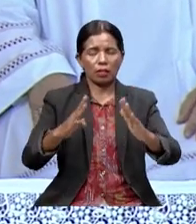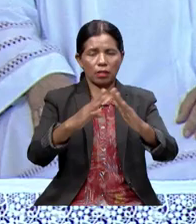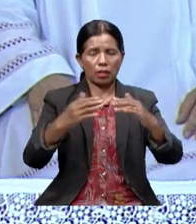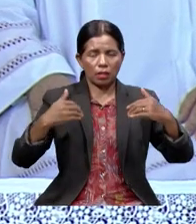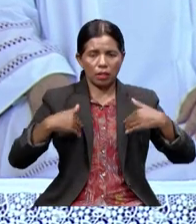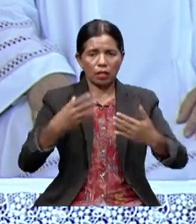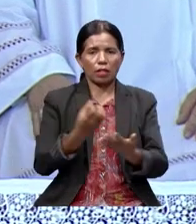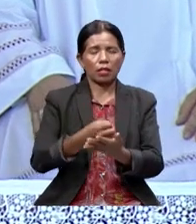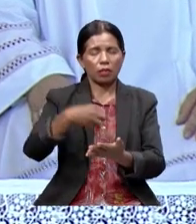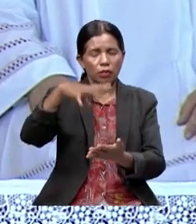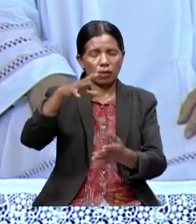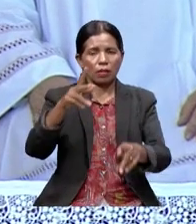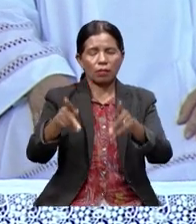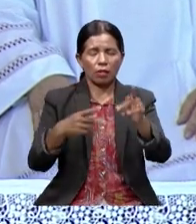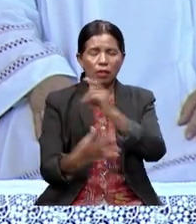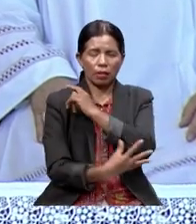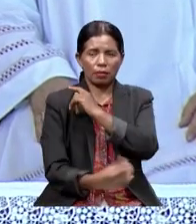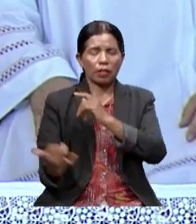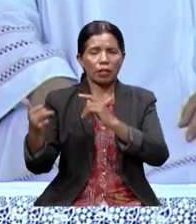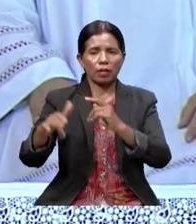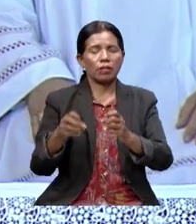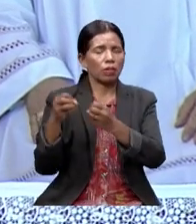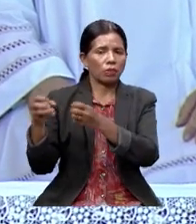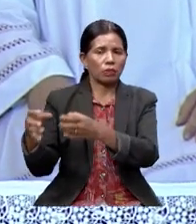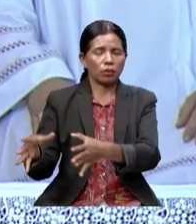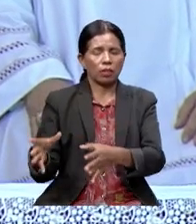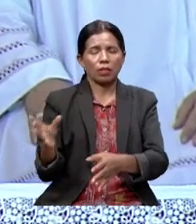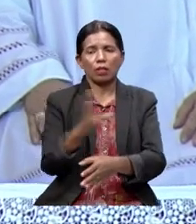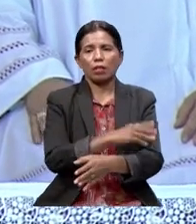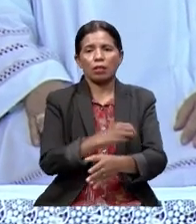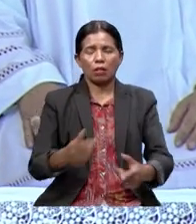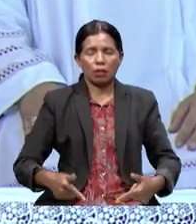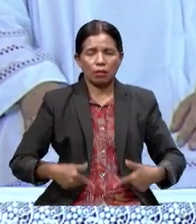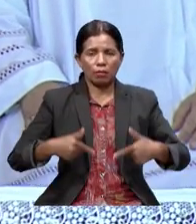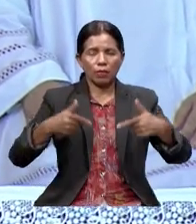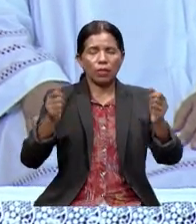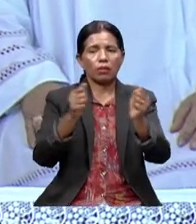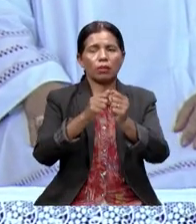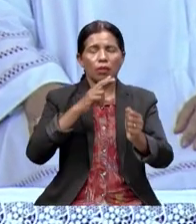so imbarak, ema kiak sira, sai abandonados, no mori so amlaha,